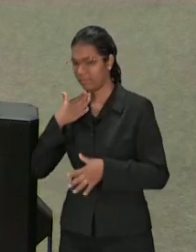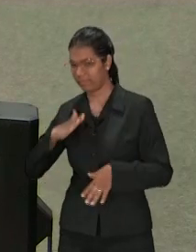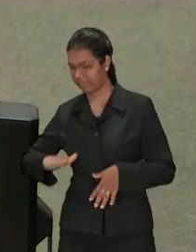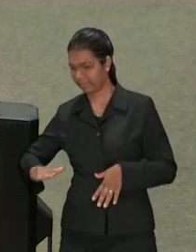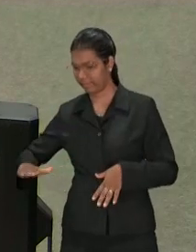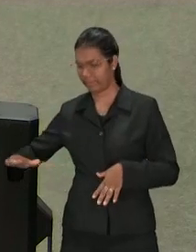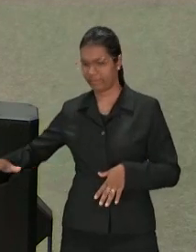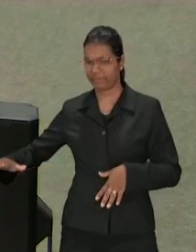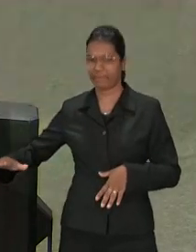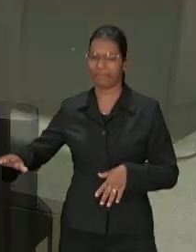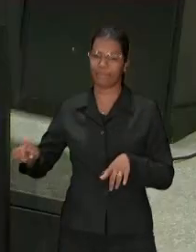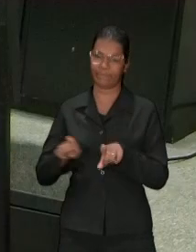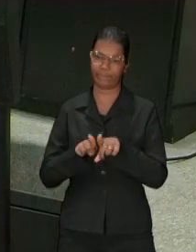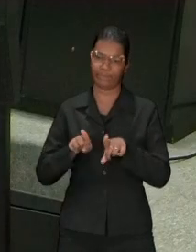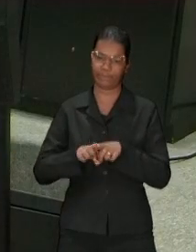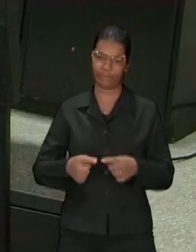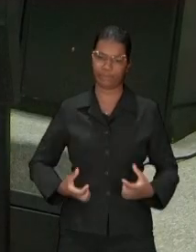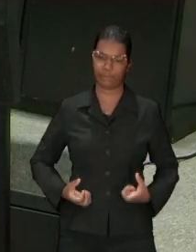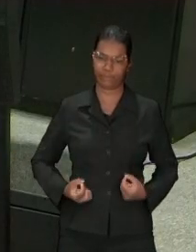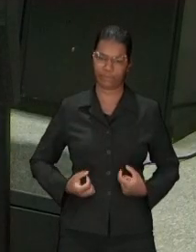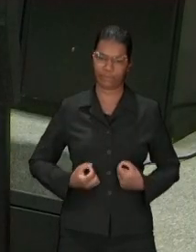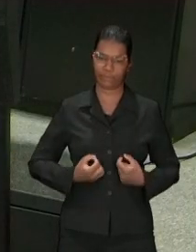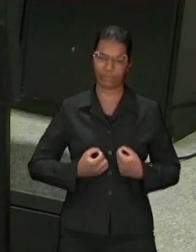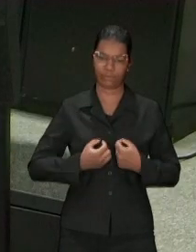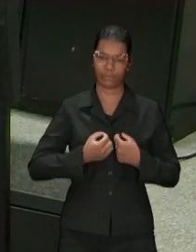Do Hospital de Câncer de Mato Grosso.